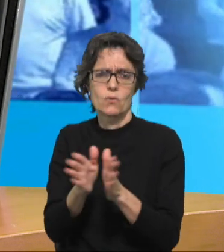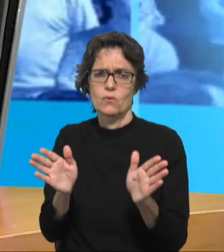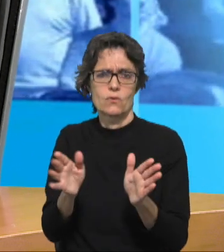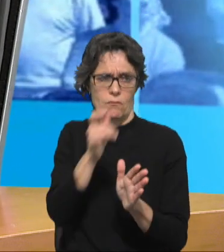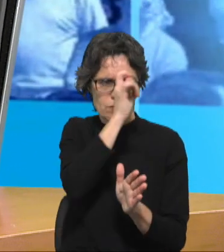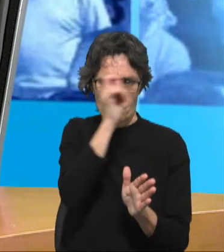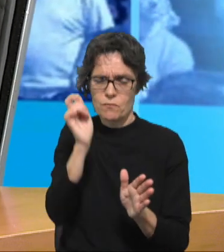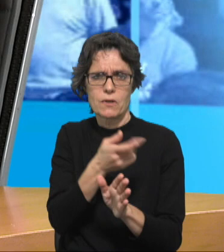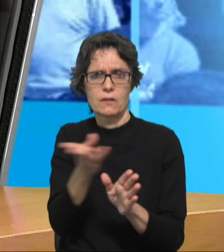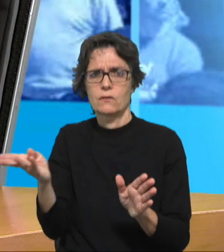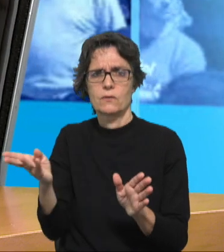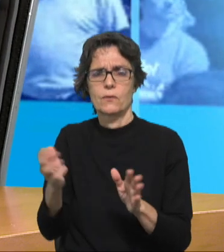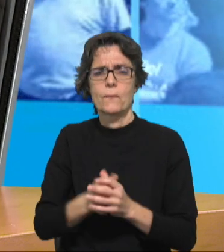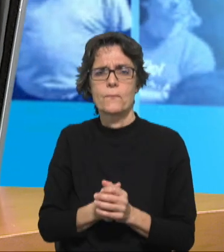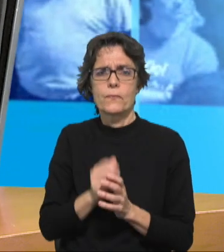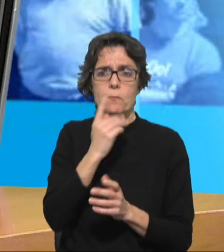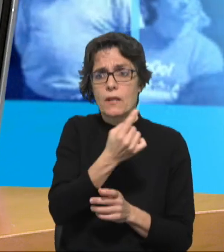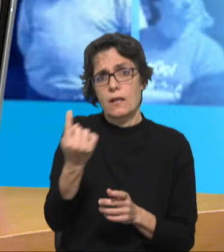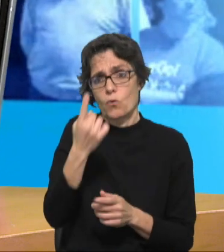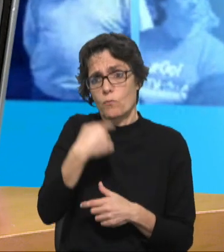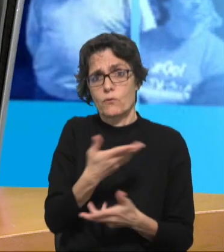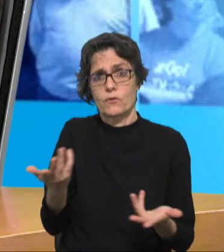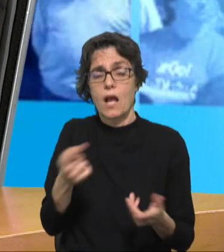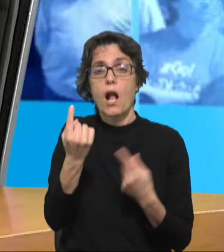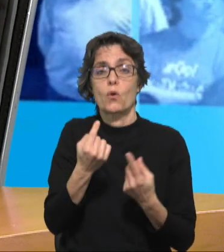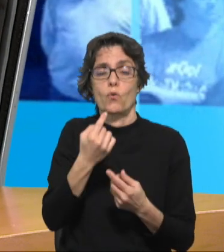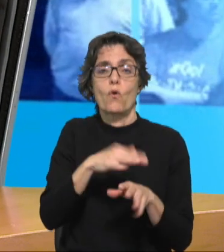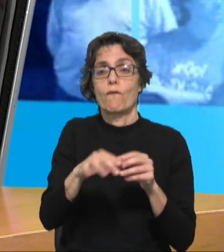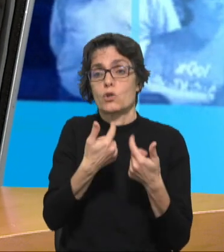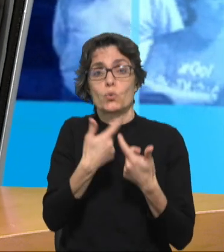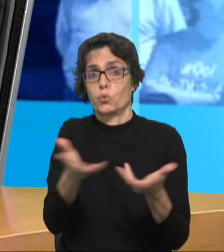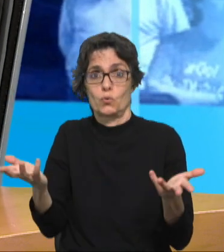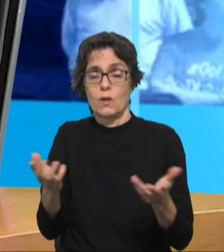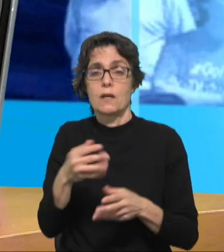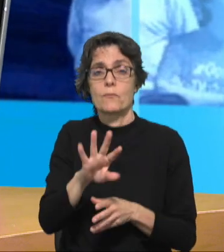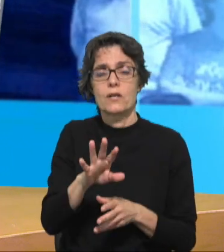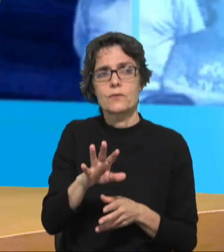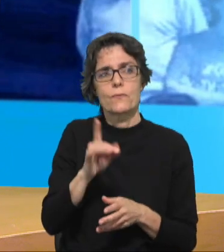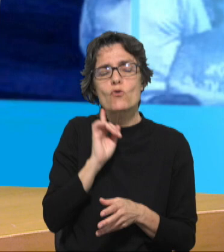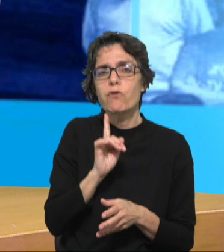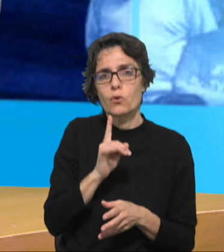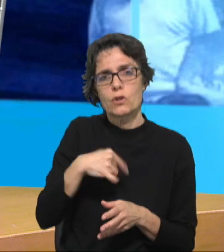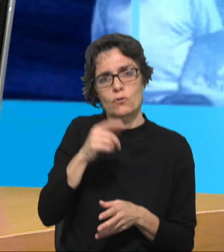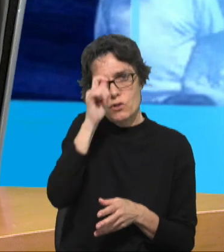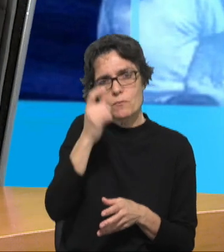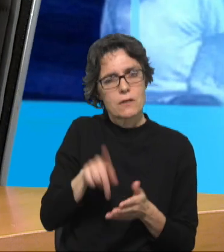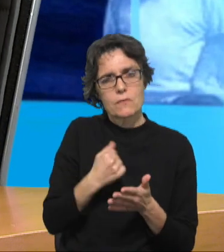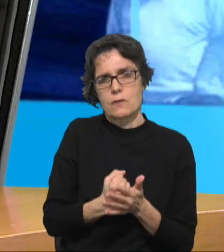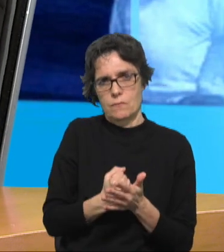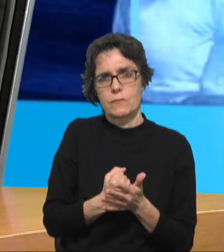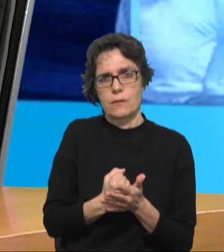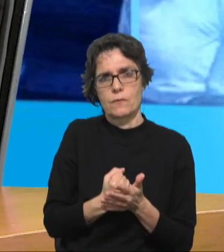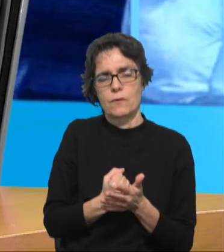correspondentes, também são pessoas que estão habituadas a fazer um pouco de tudo. Mas há estes valores importantes humanos da